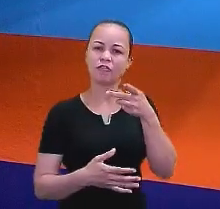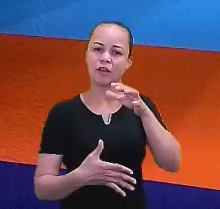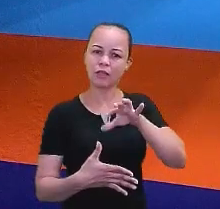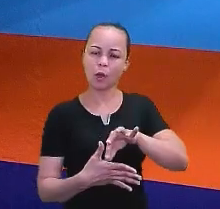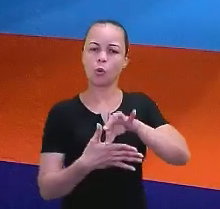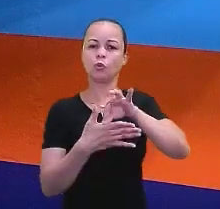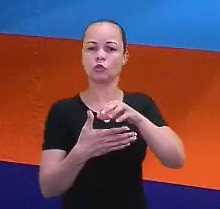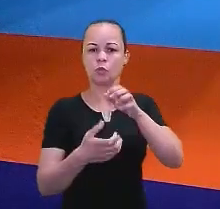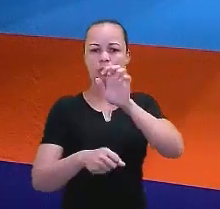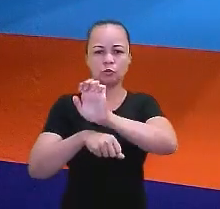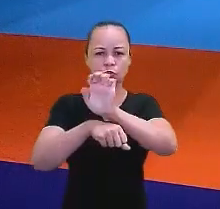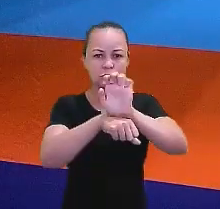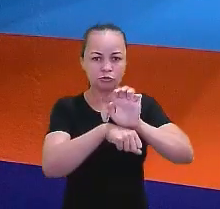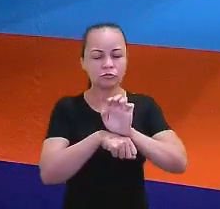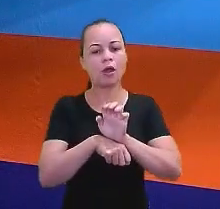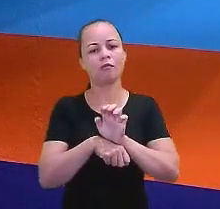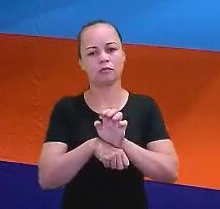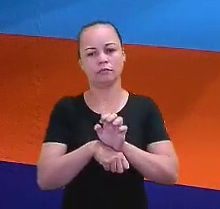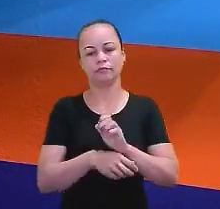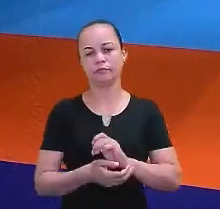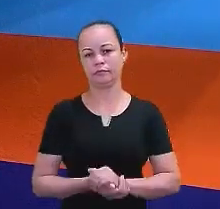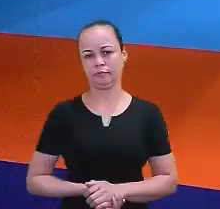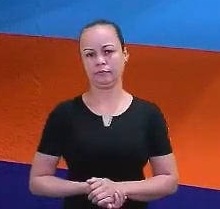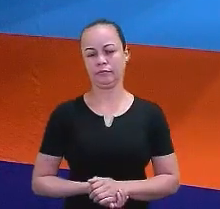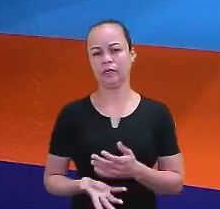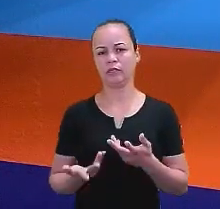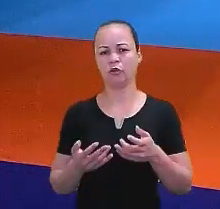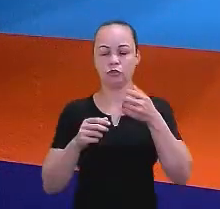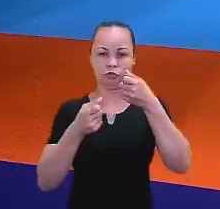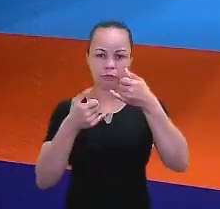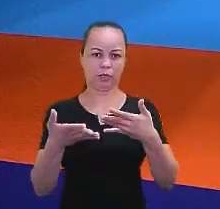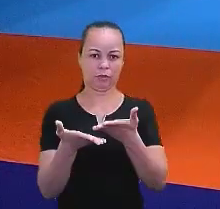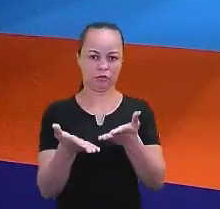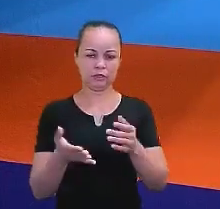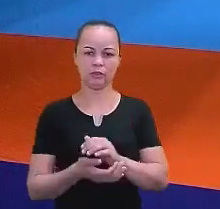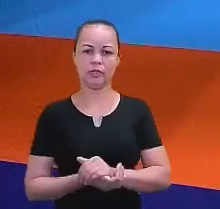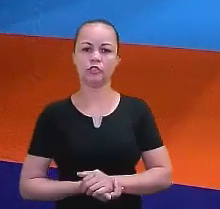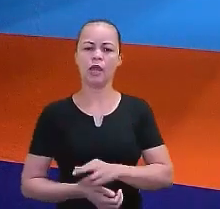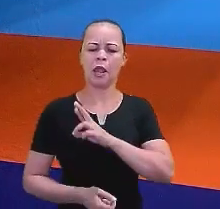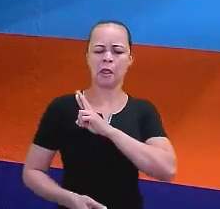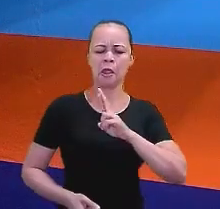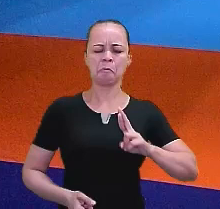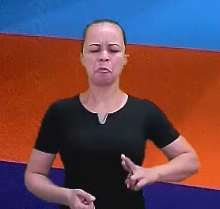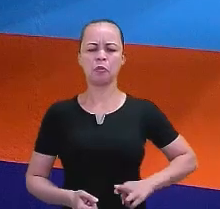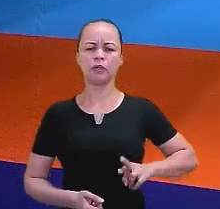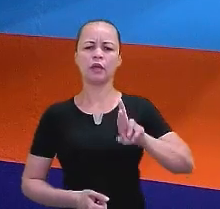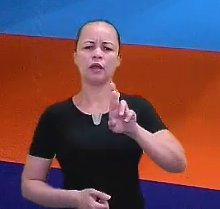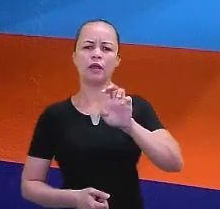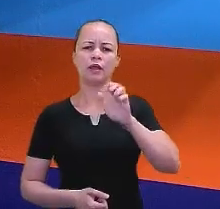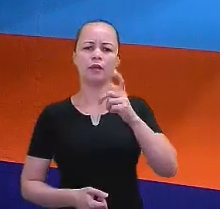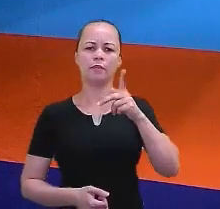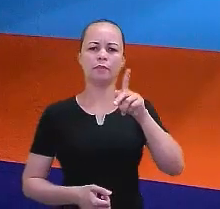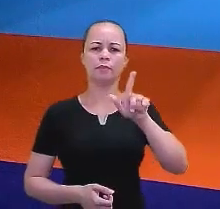pessoal? Deixa eu falar para vocês. O que é uma república? Uma república é uma organização